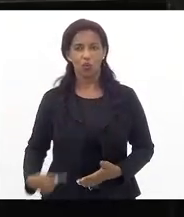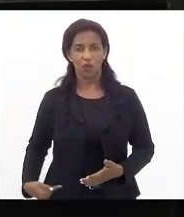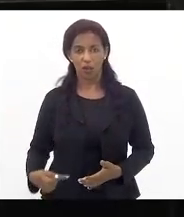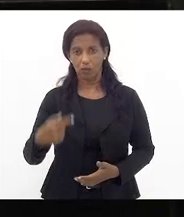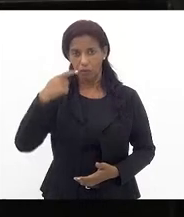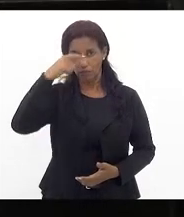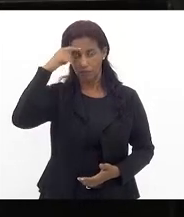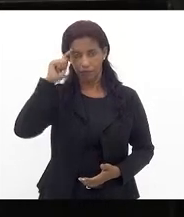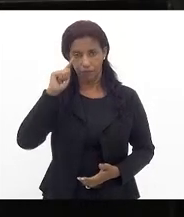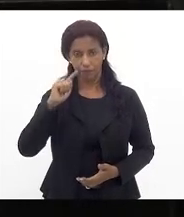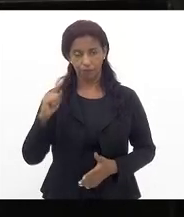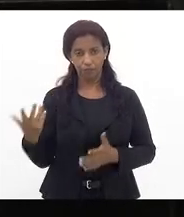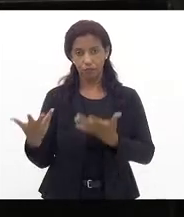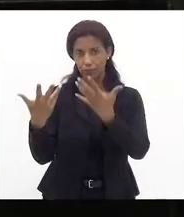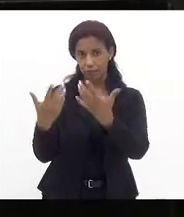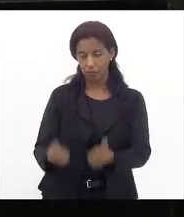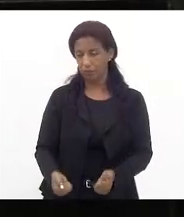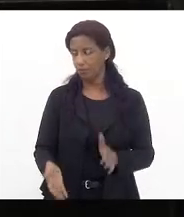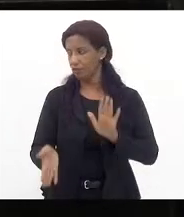propõe,